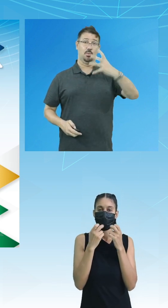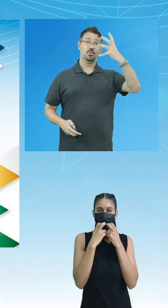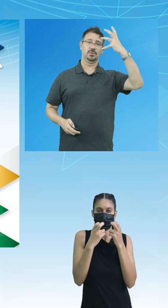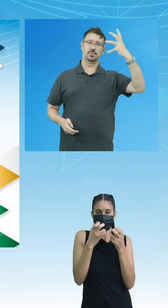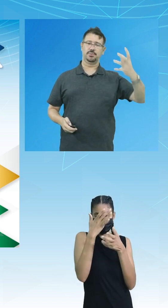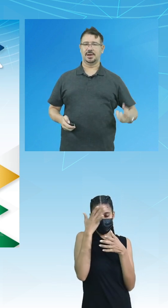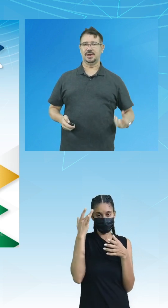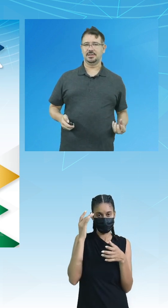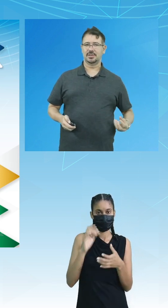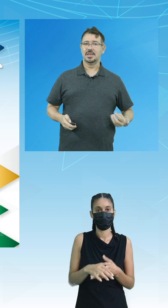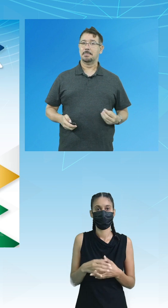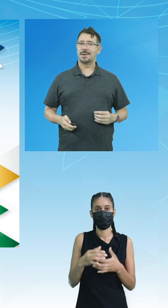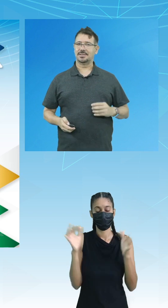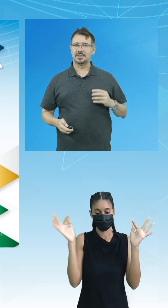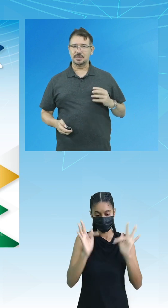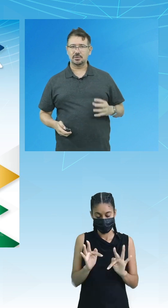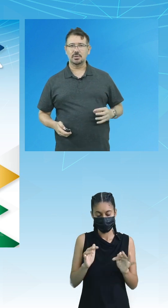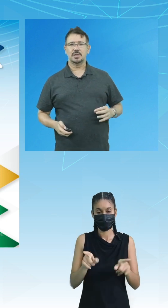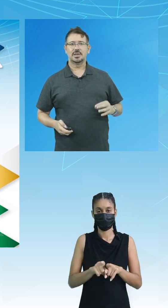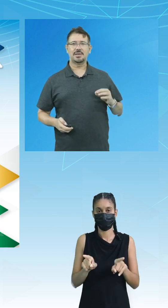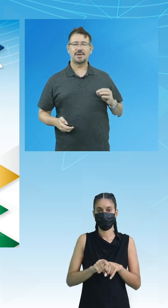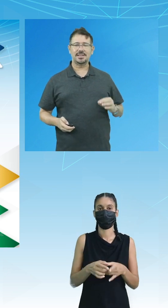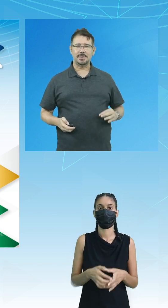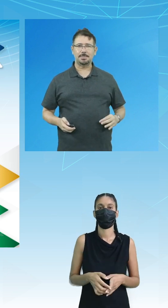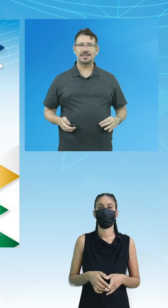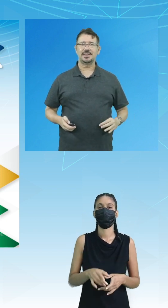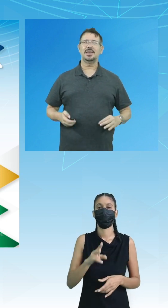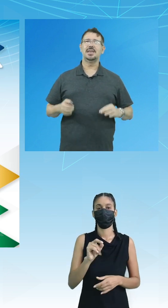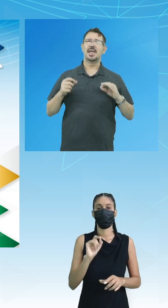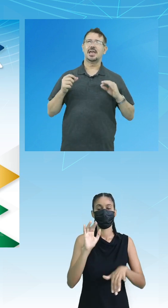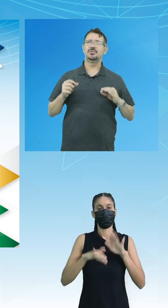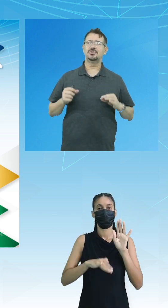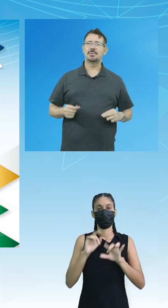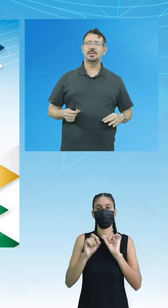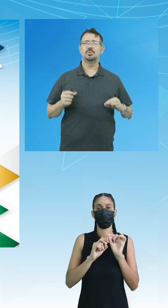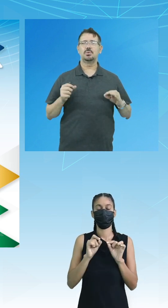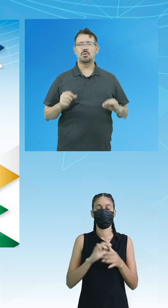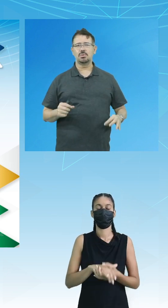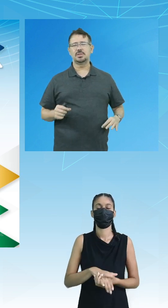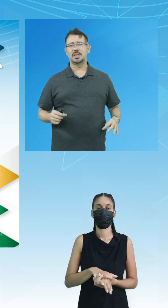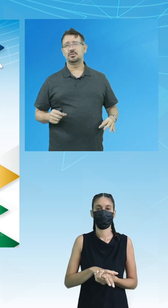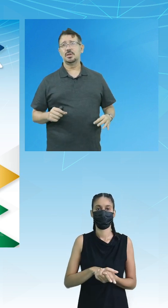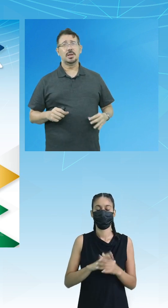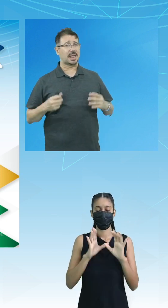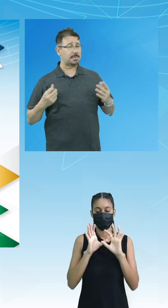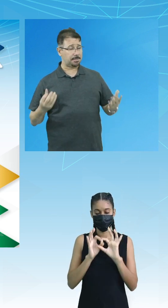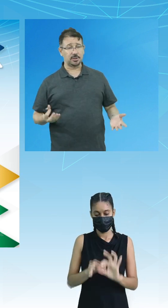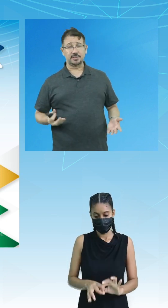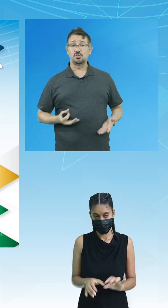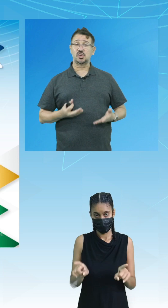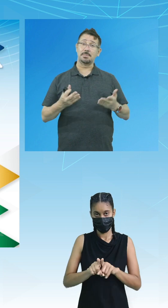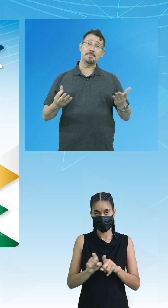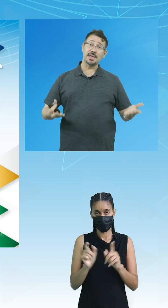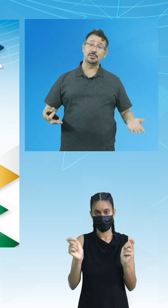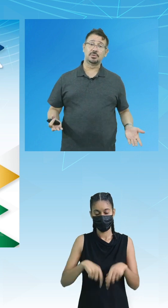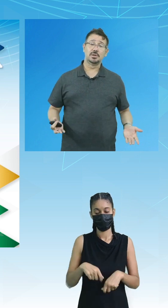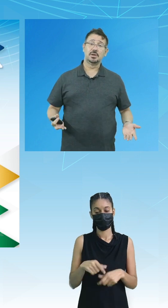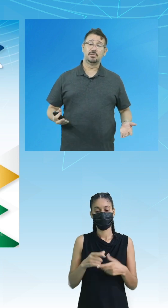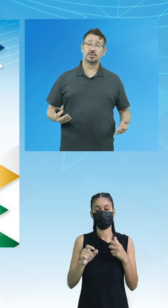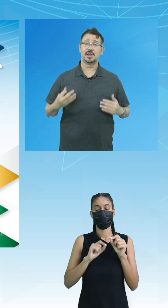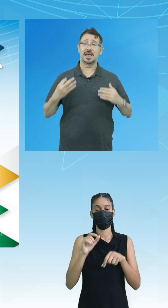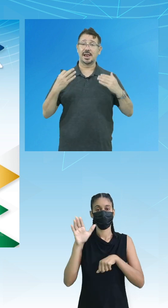estar muito feliz, mas isso, quem vai depender é justamente o contexto. Também pode ser um